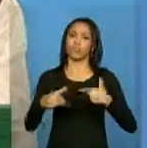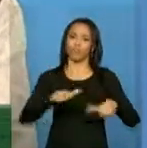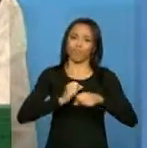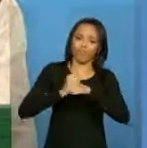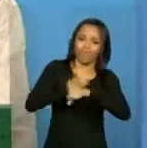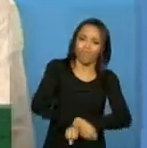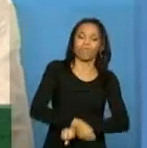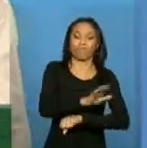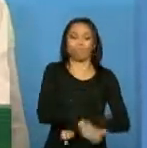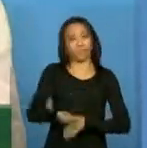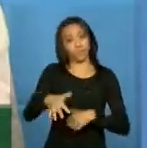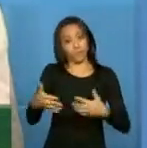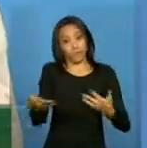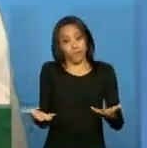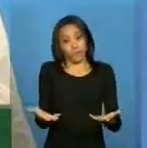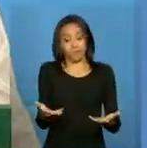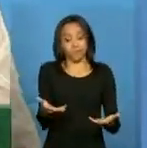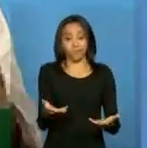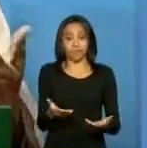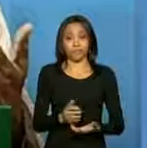amigos,